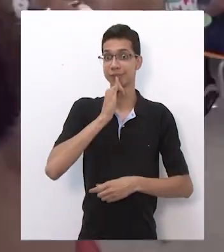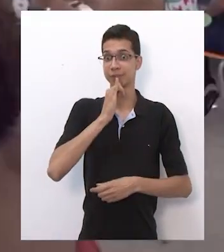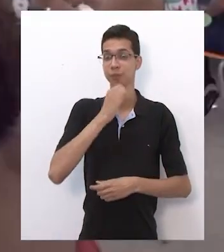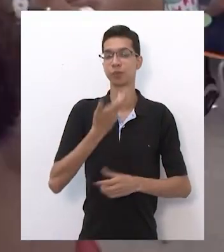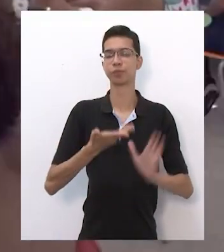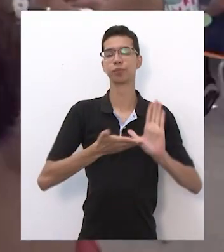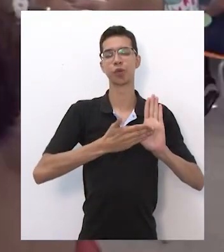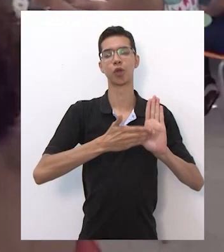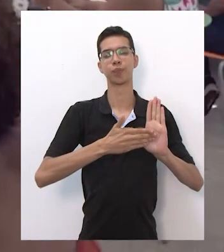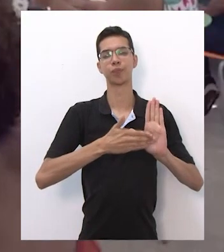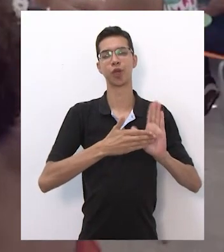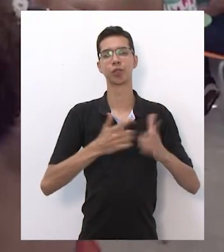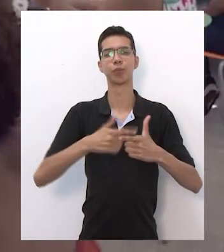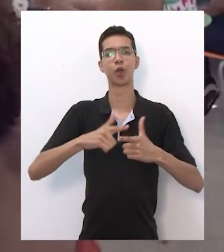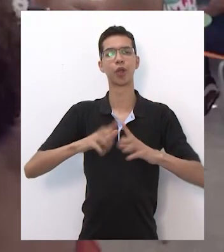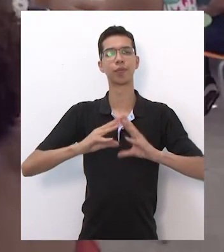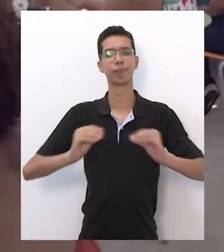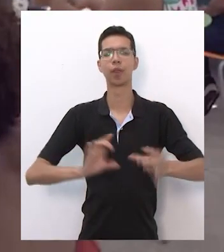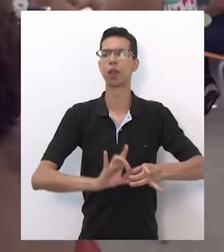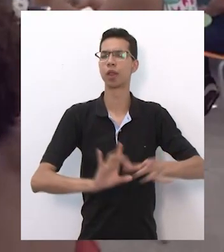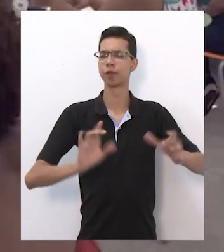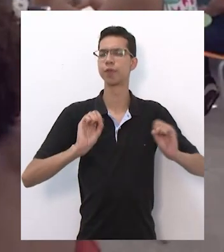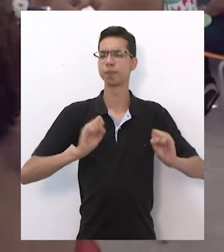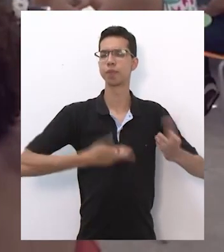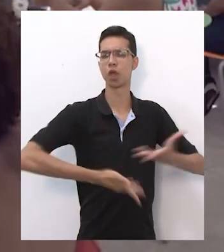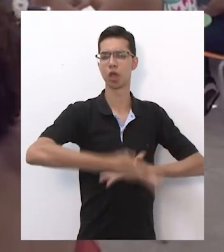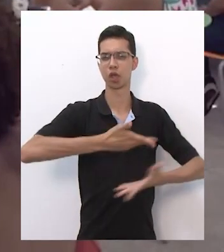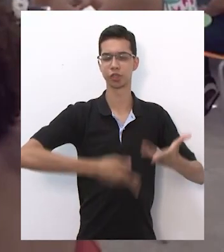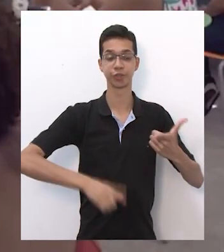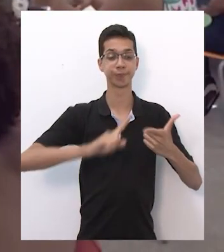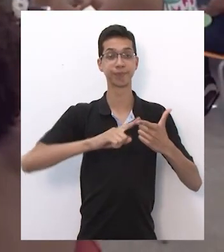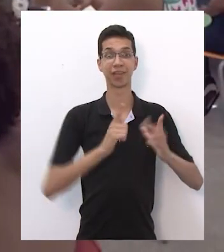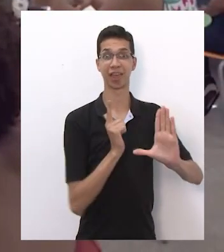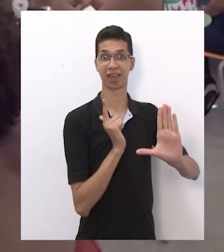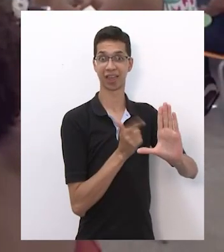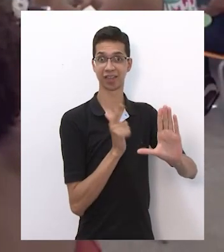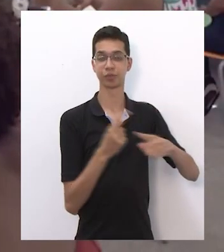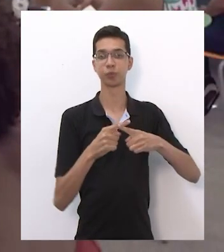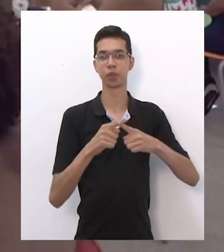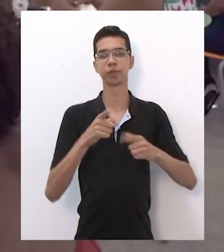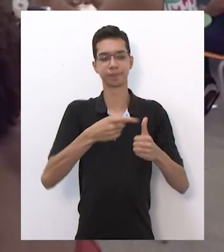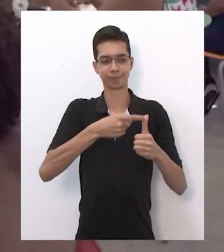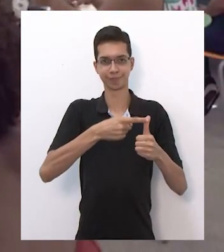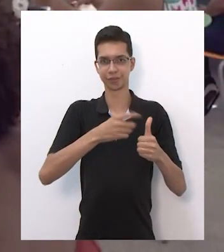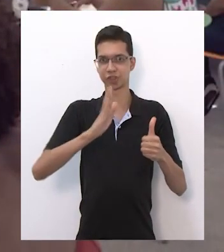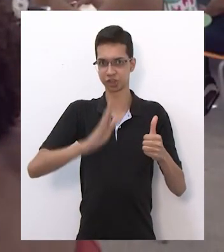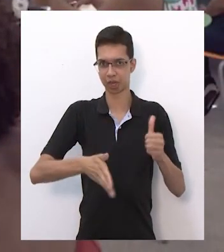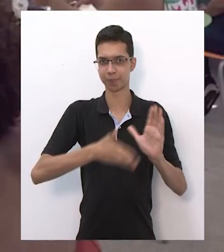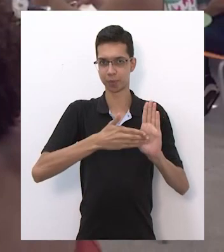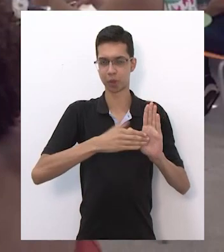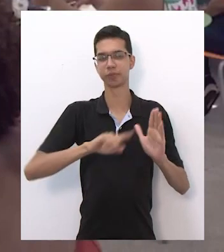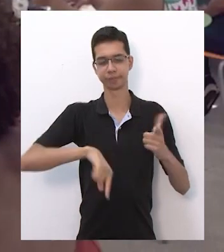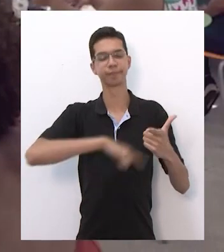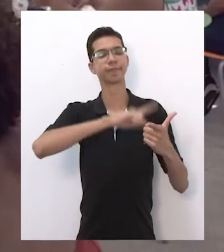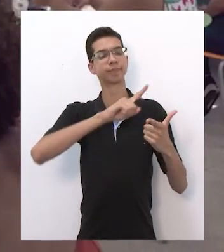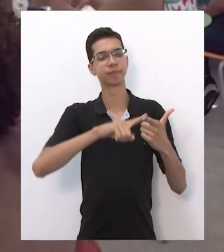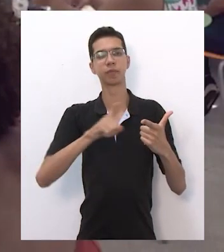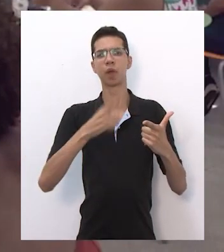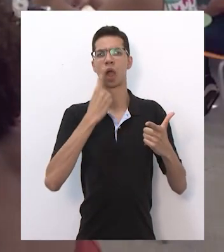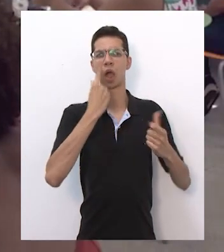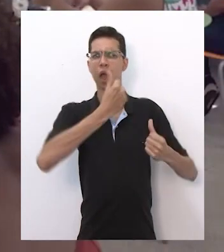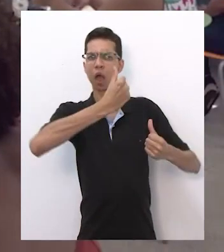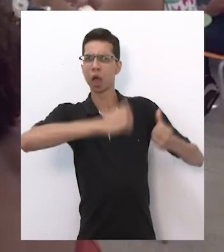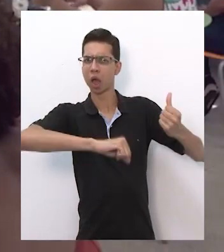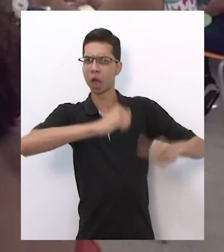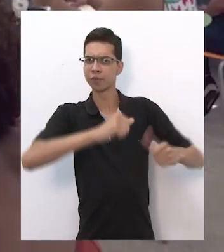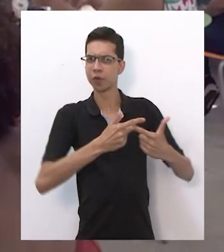livremente. Crítica porque em cima dessas soluções que a gente propôs, a gente vai avaliar e ver o que é possível ser